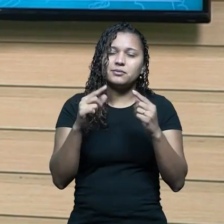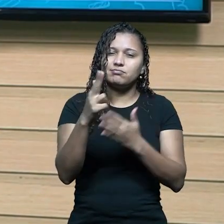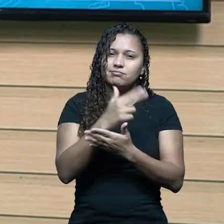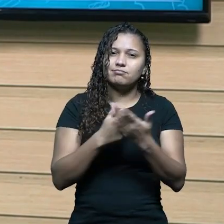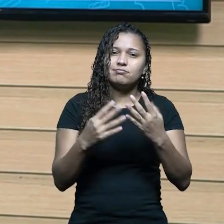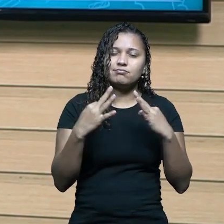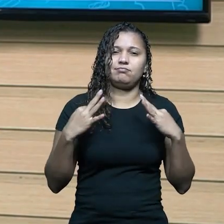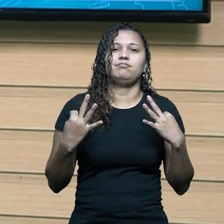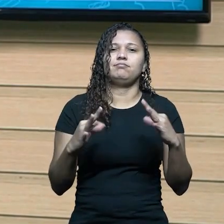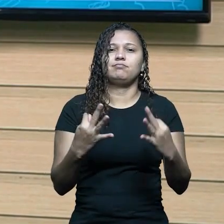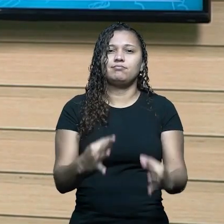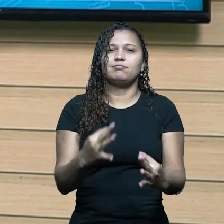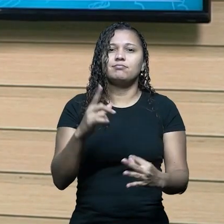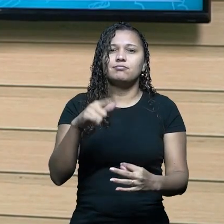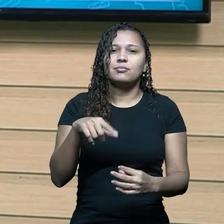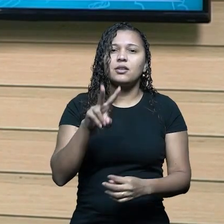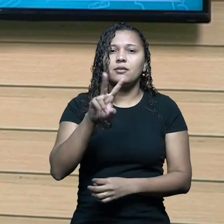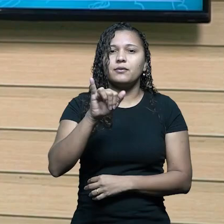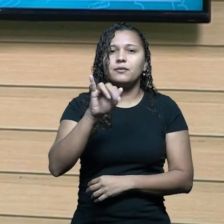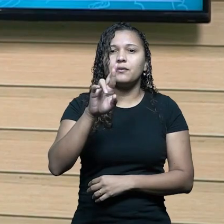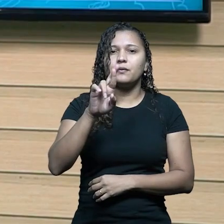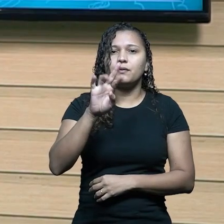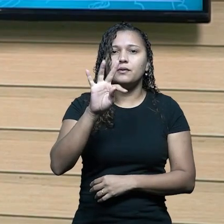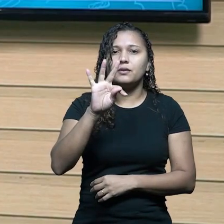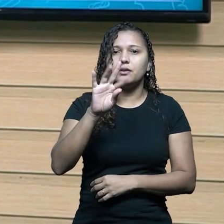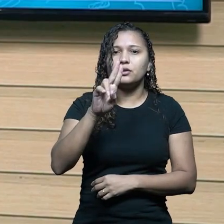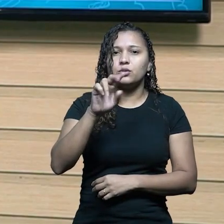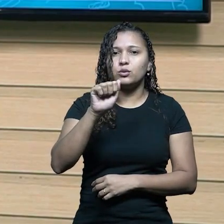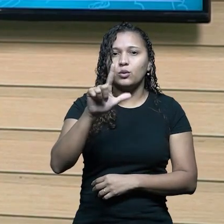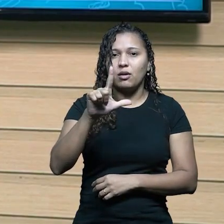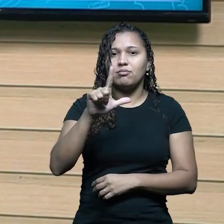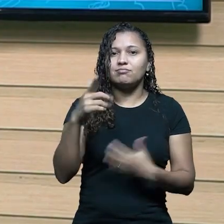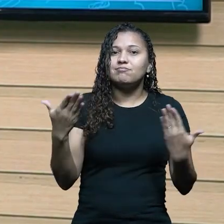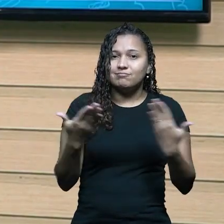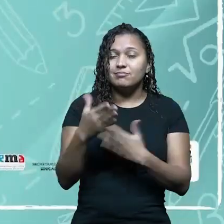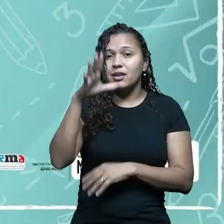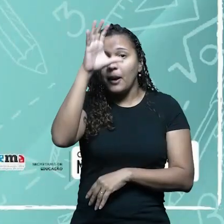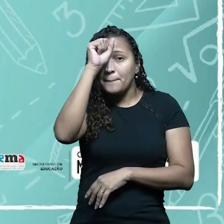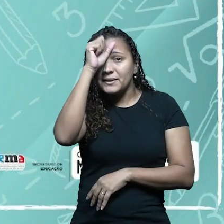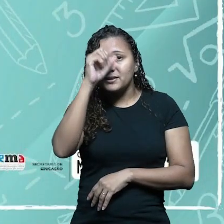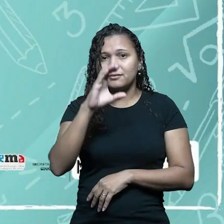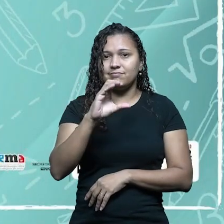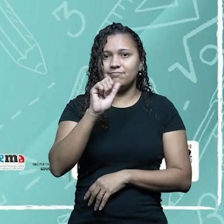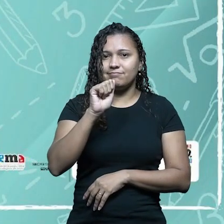de forma virtual. E é aqui que nós vamos aprender o CAD.